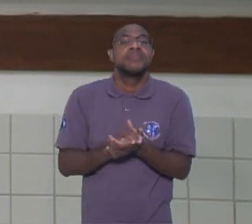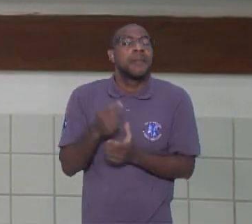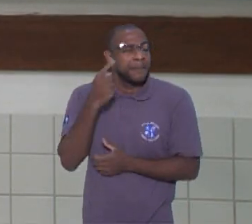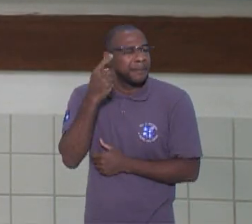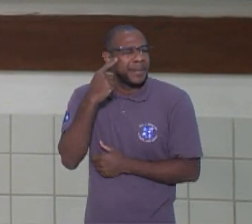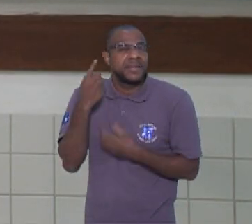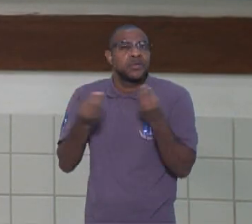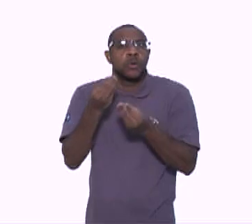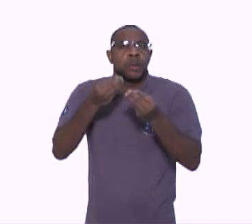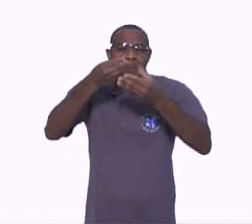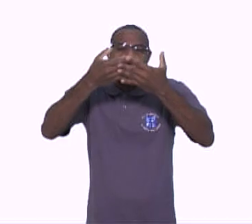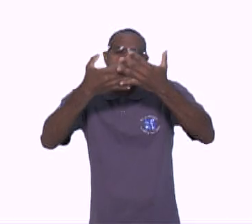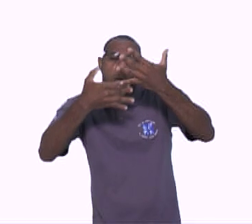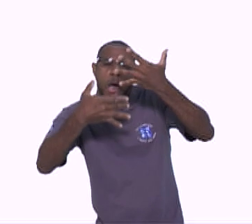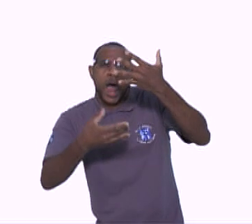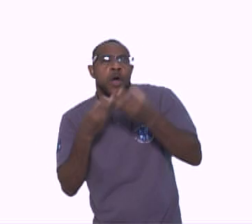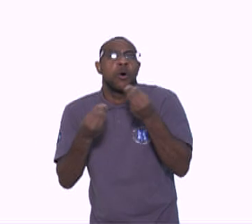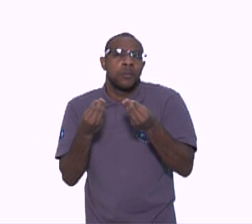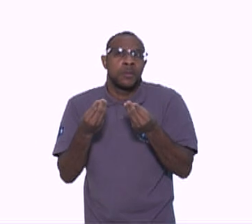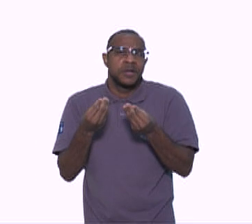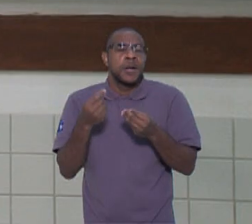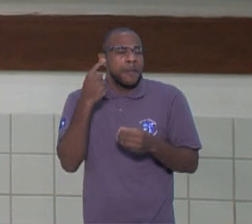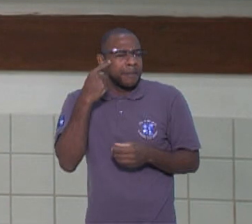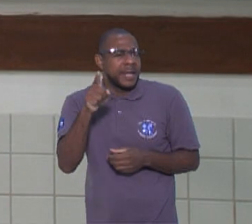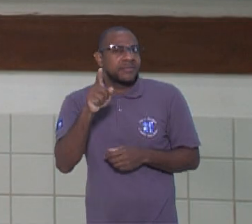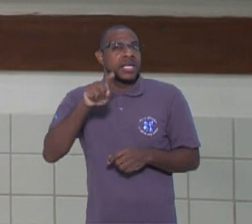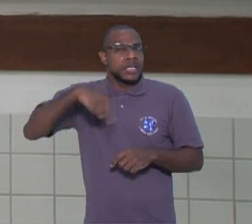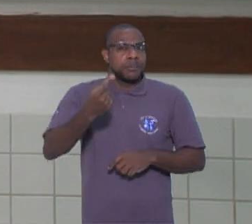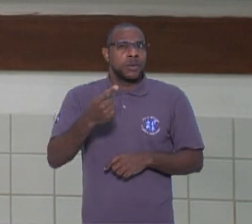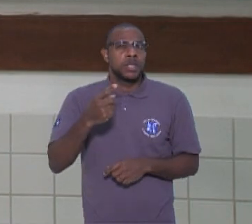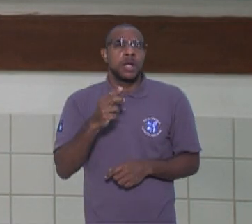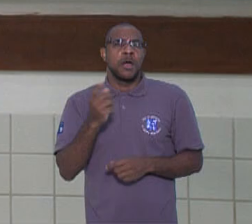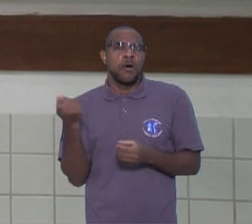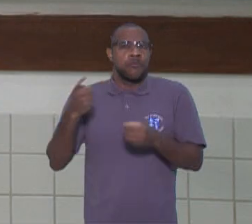Pense aí e já volto com a resposta.